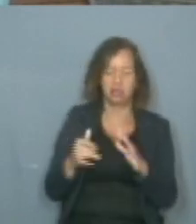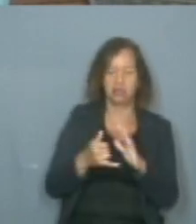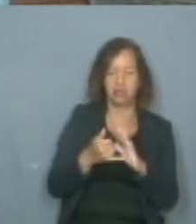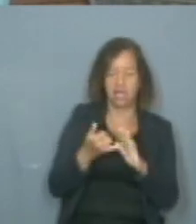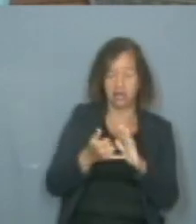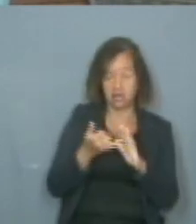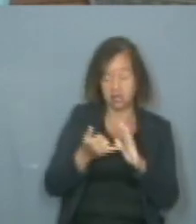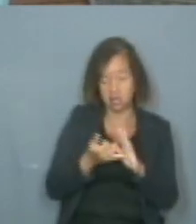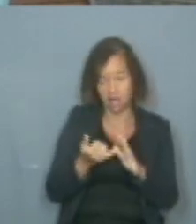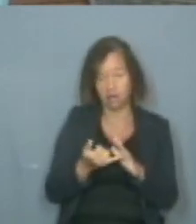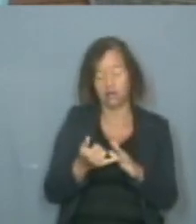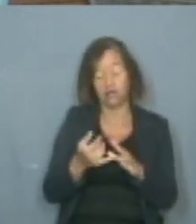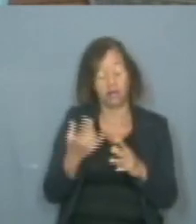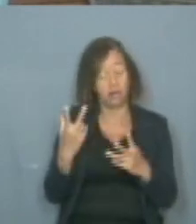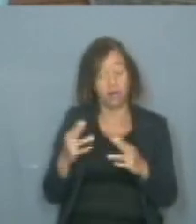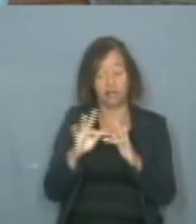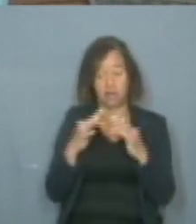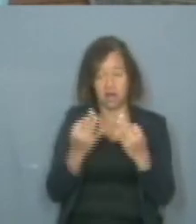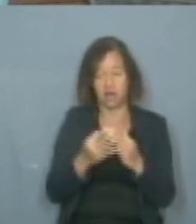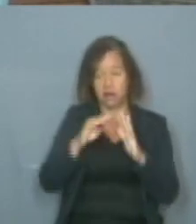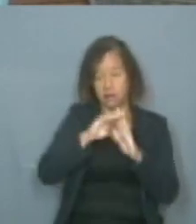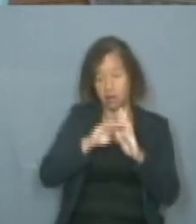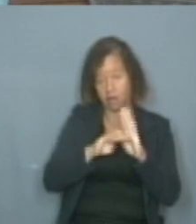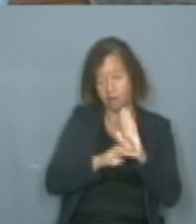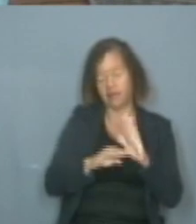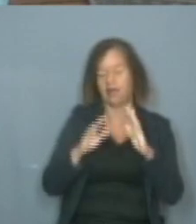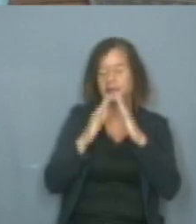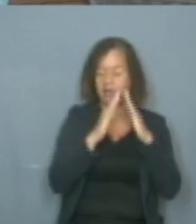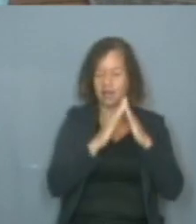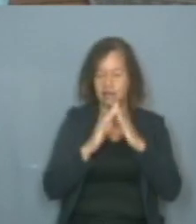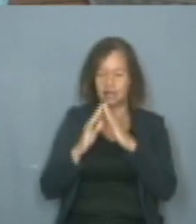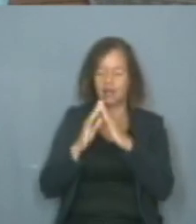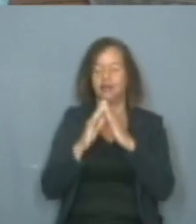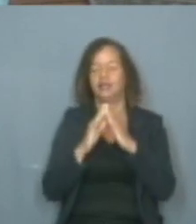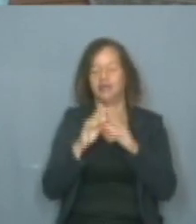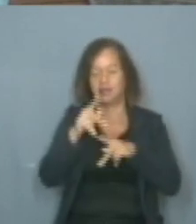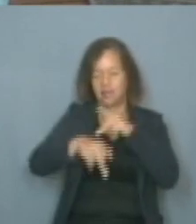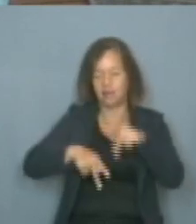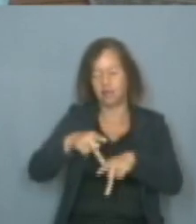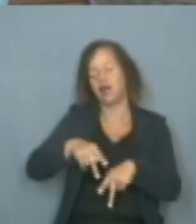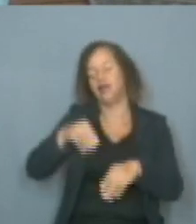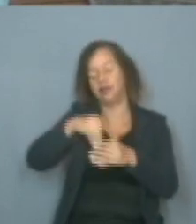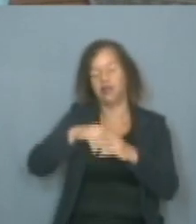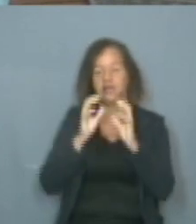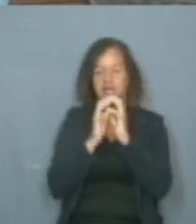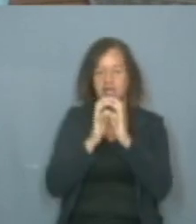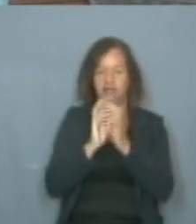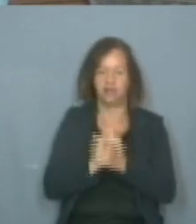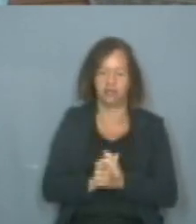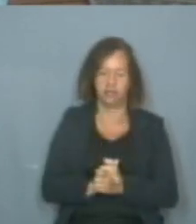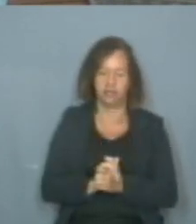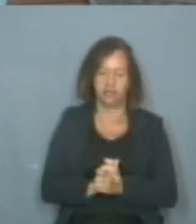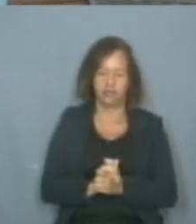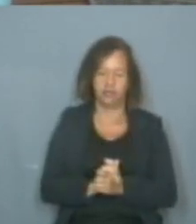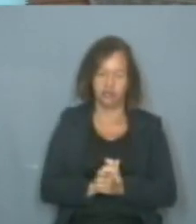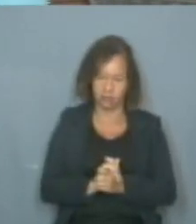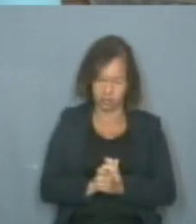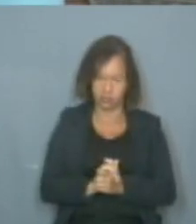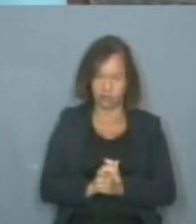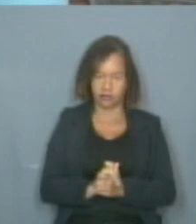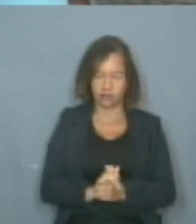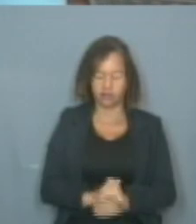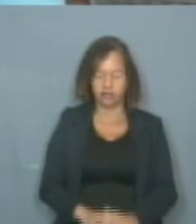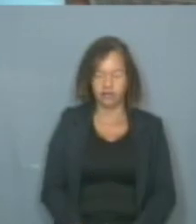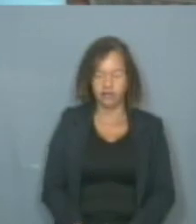entidade familiar nos programas de habitação popular no âmbito do município do Recife. E